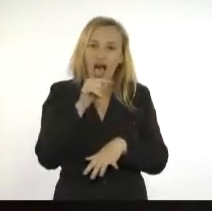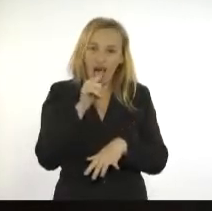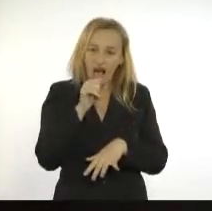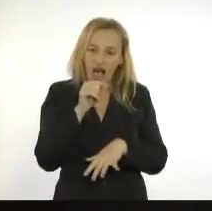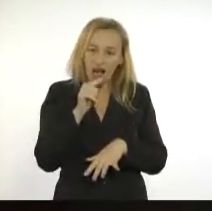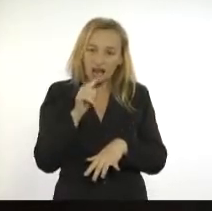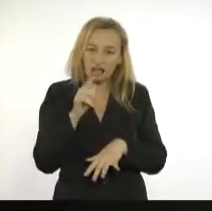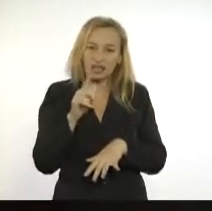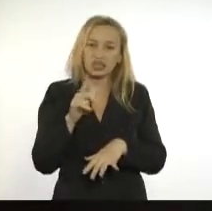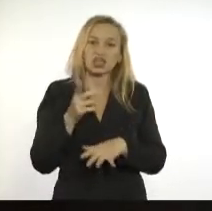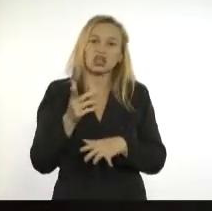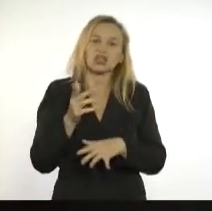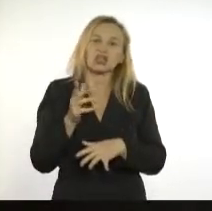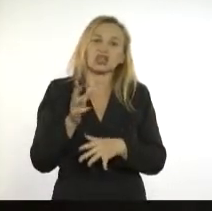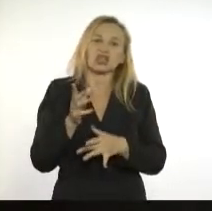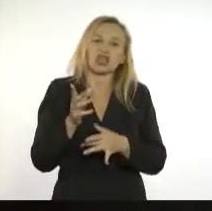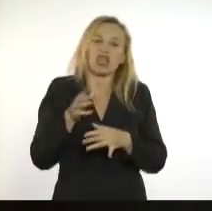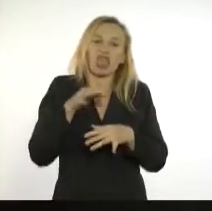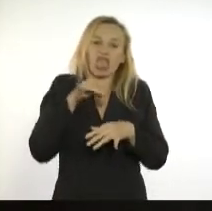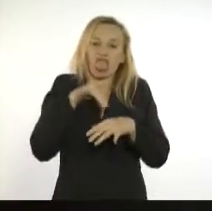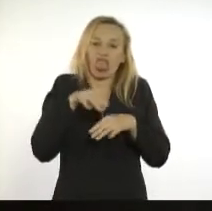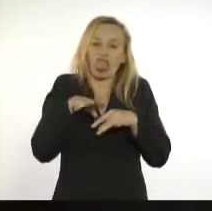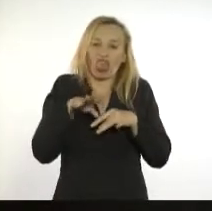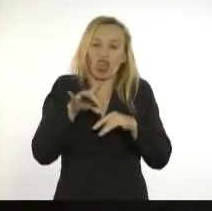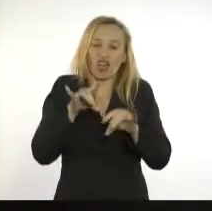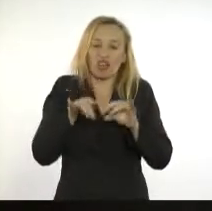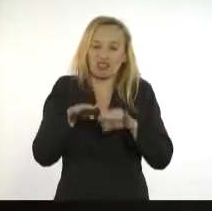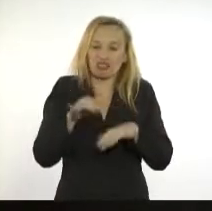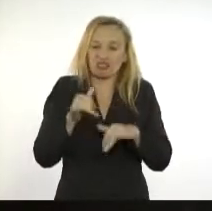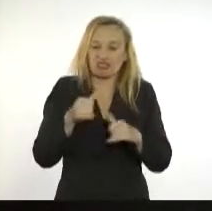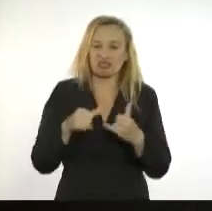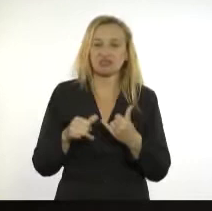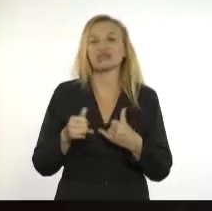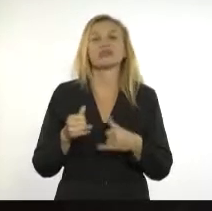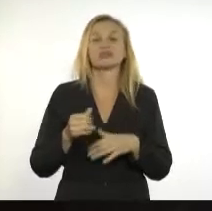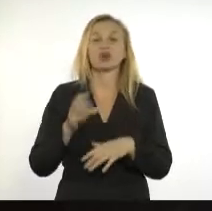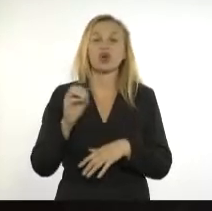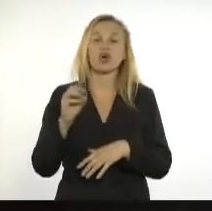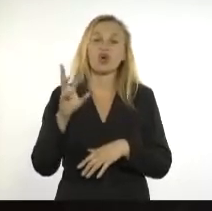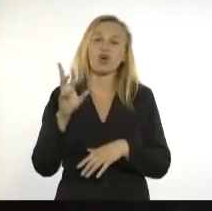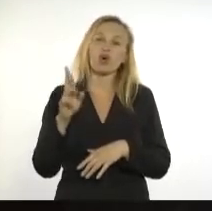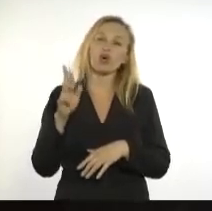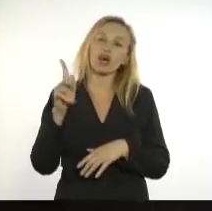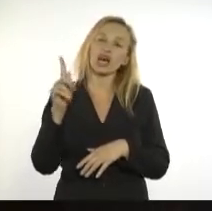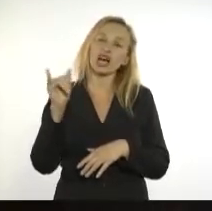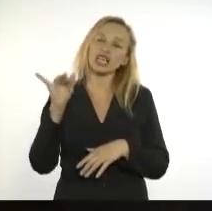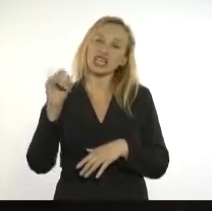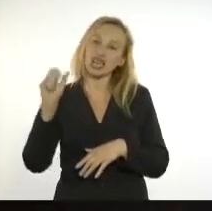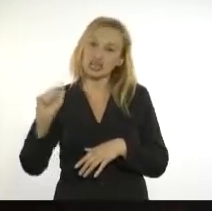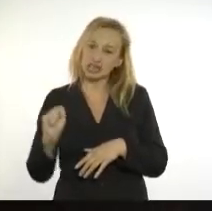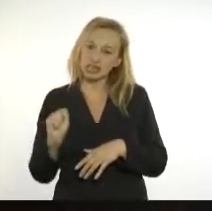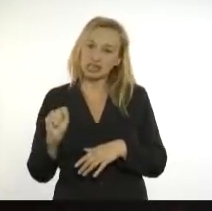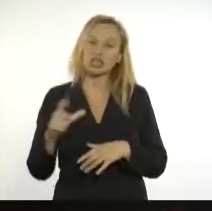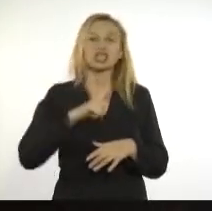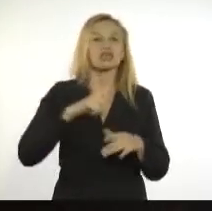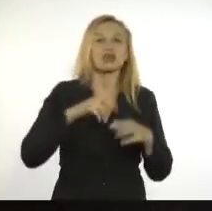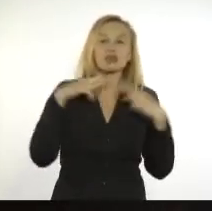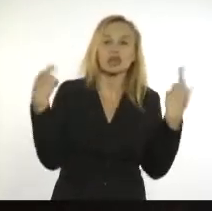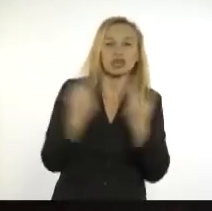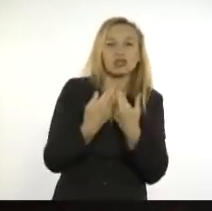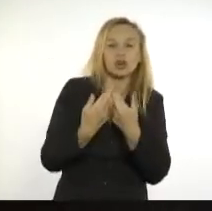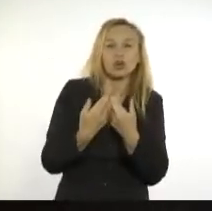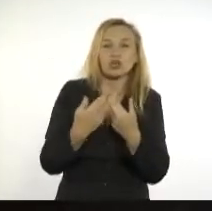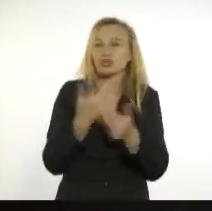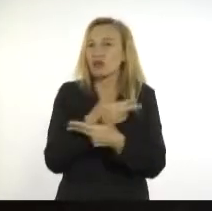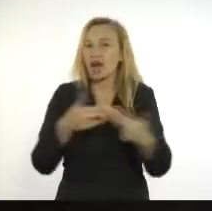coliformes fecais e resíduos orgânicos. A partir daí, a gente iniciou uma série de reuniões e de investigação.